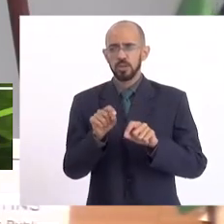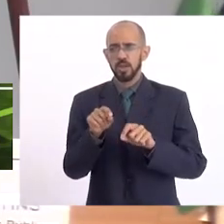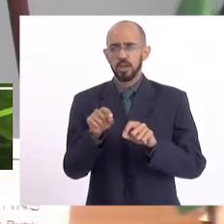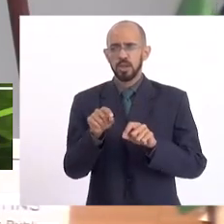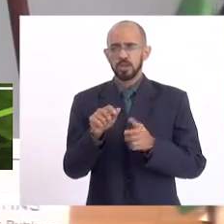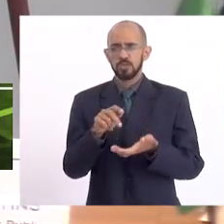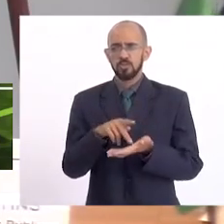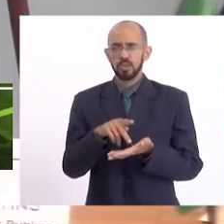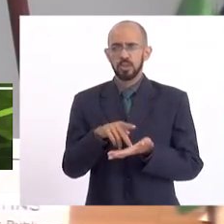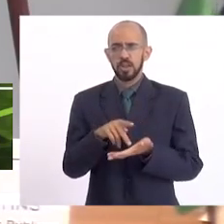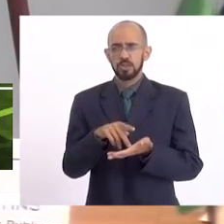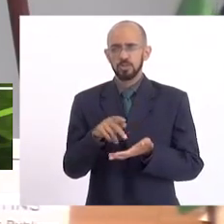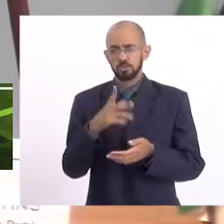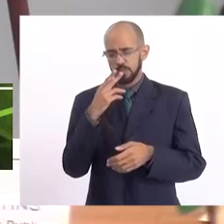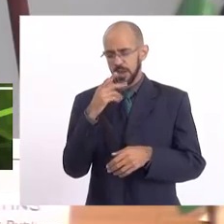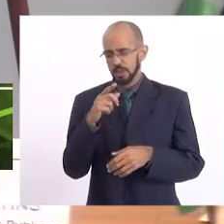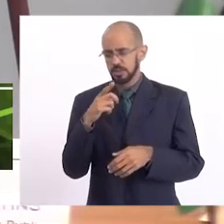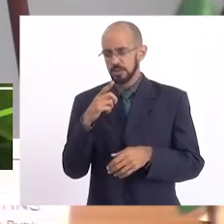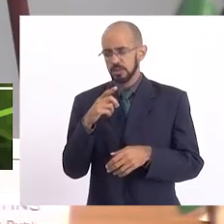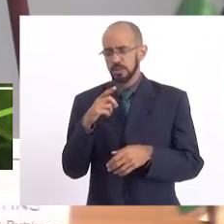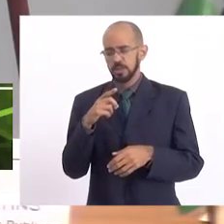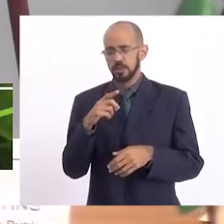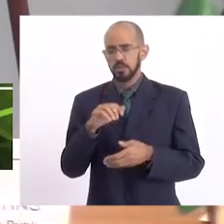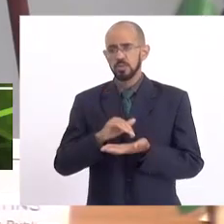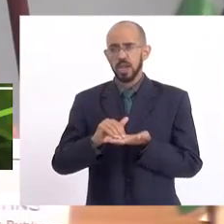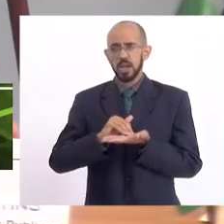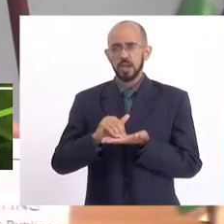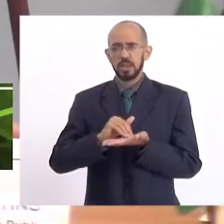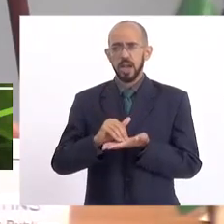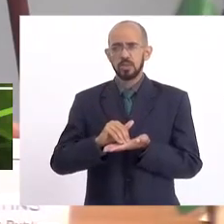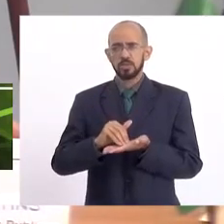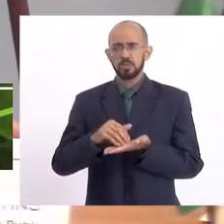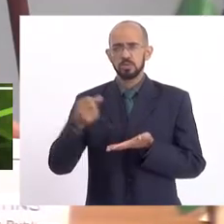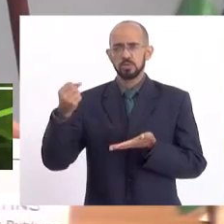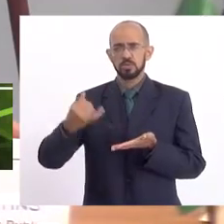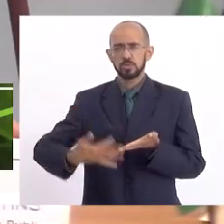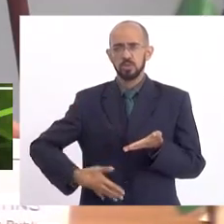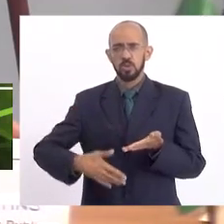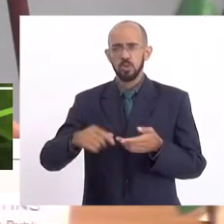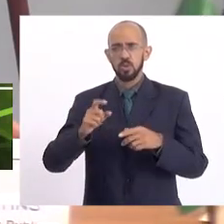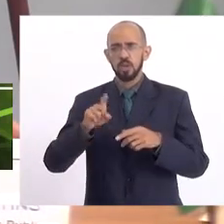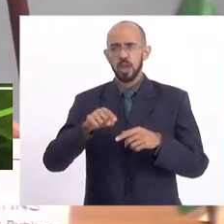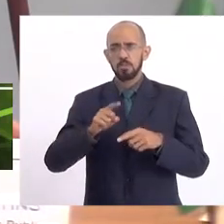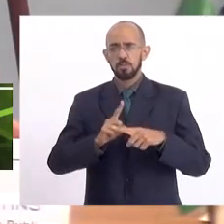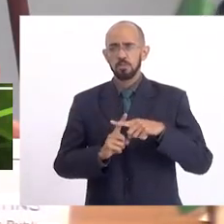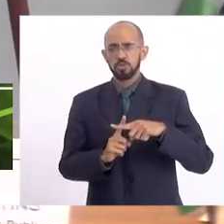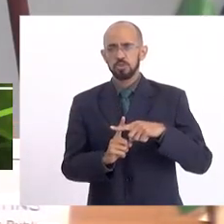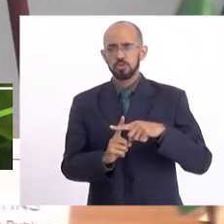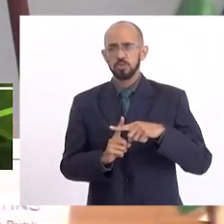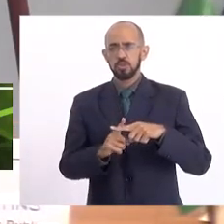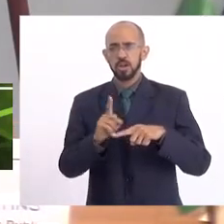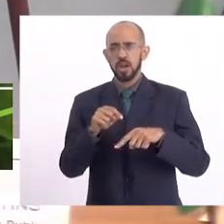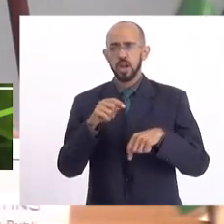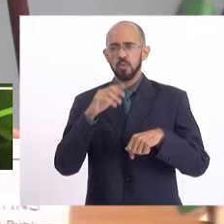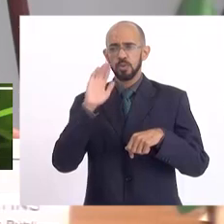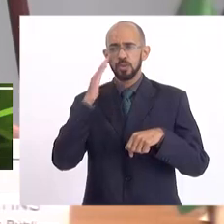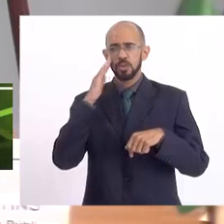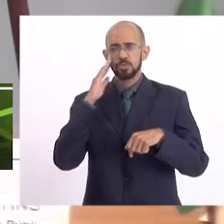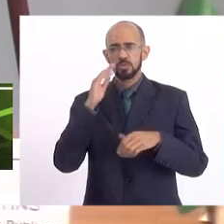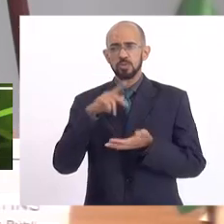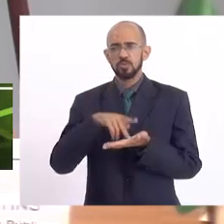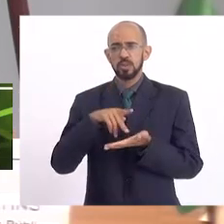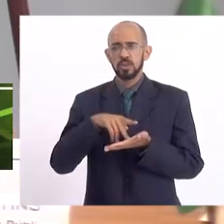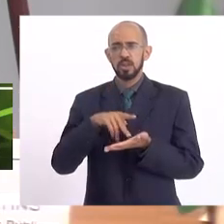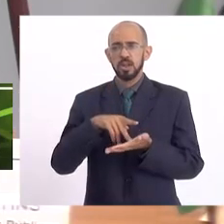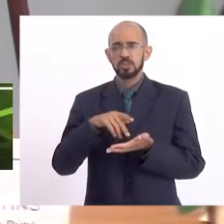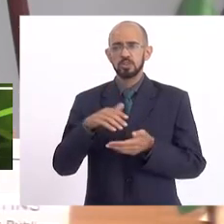que o secretário Alexandre Vale falou que há um dado positivo, que é a questão do entendimento de realmente chamar